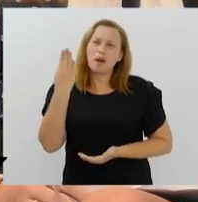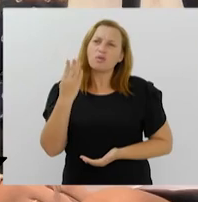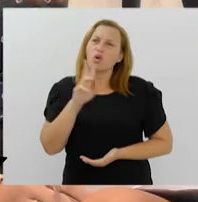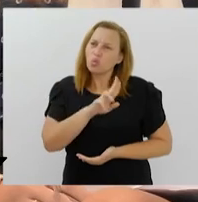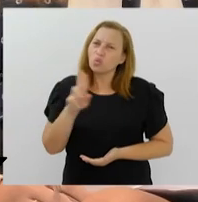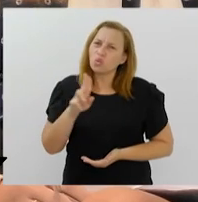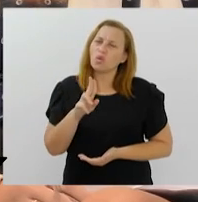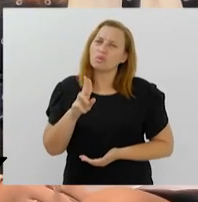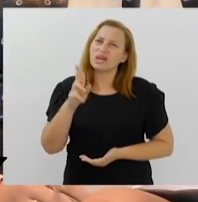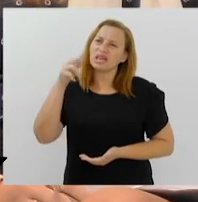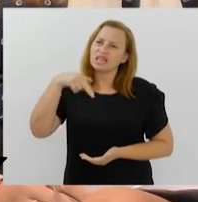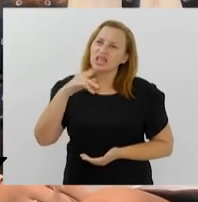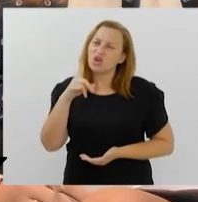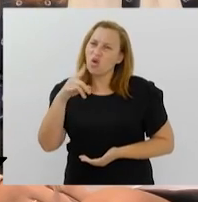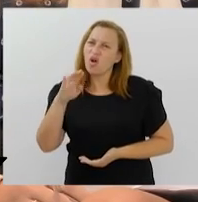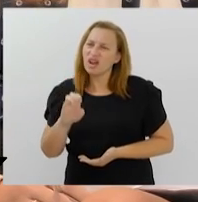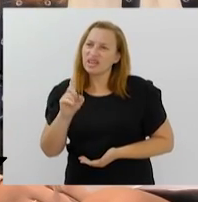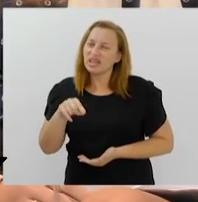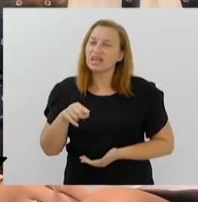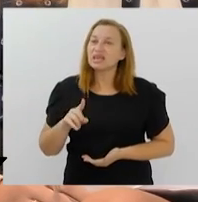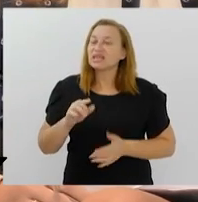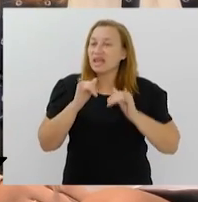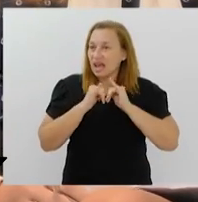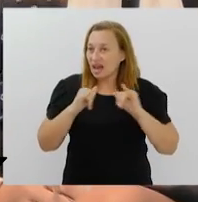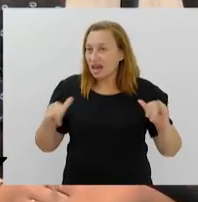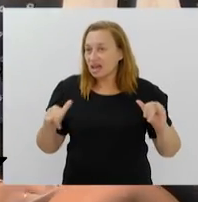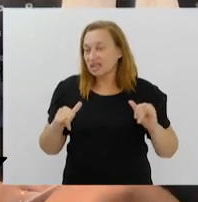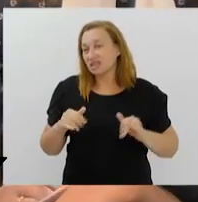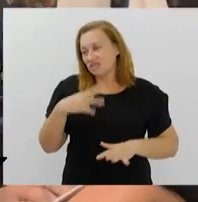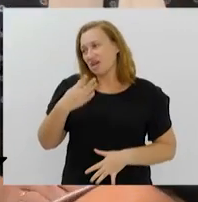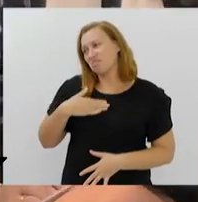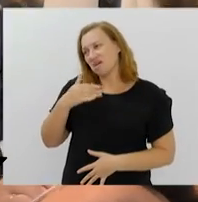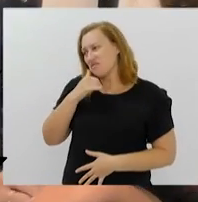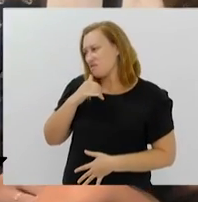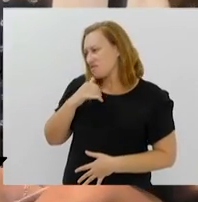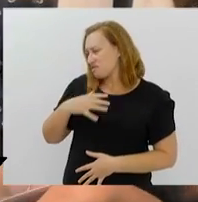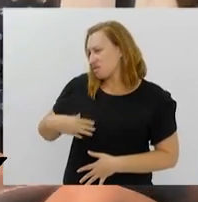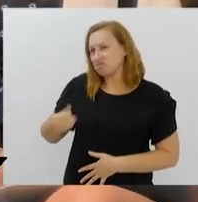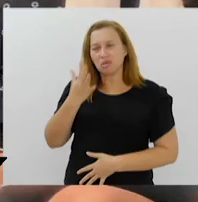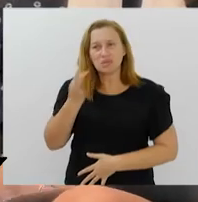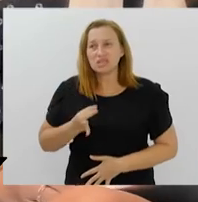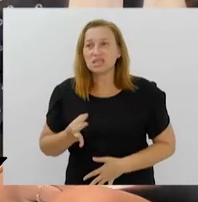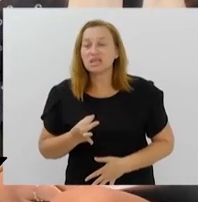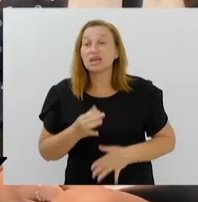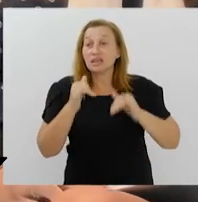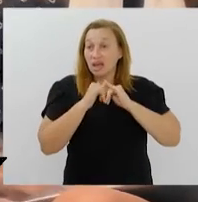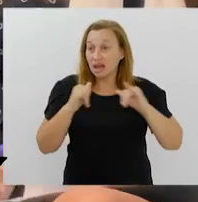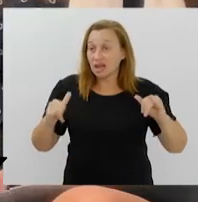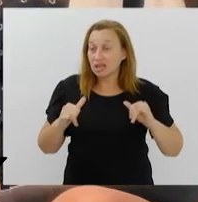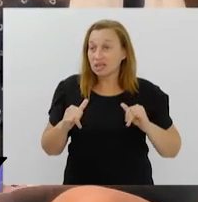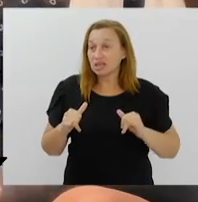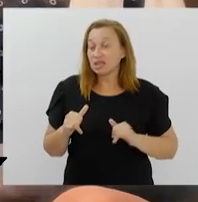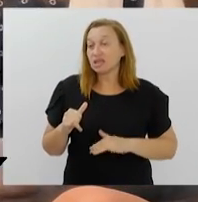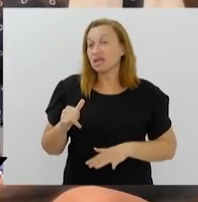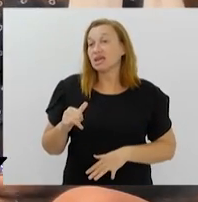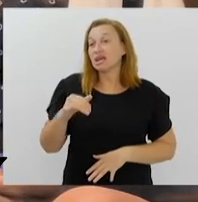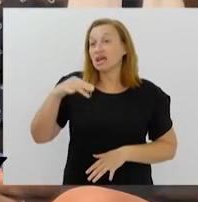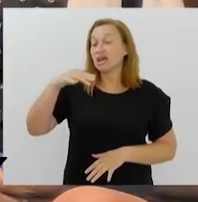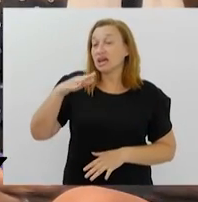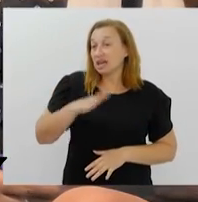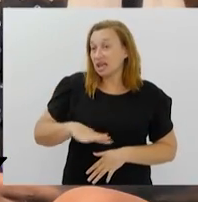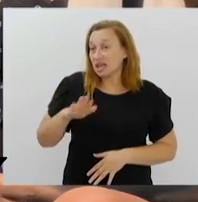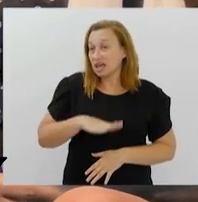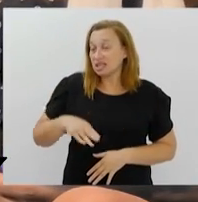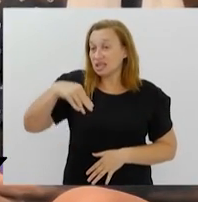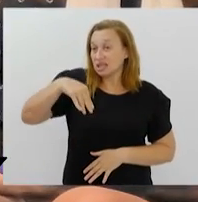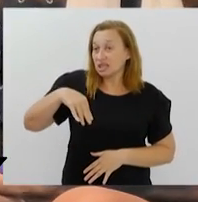mais é uma surreal isso declarando se falo isso na minha filha eu não sei declaramos para os devidos fins que a menor Nicole Helena Gomes Lins